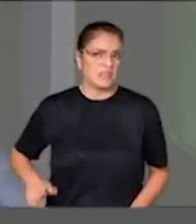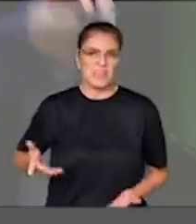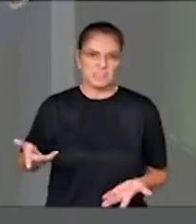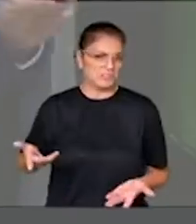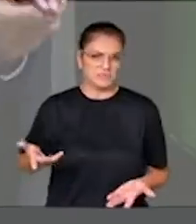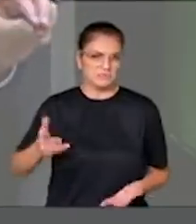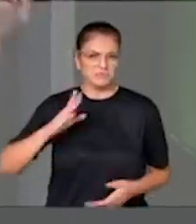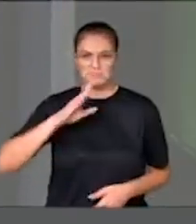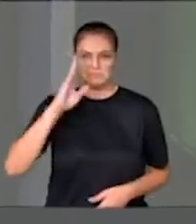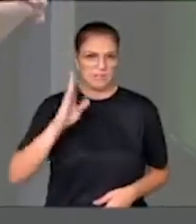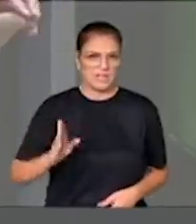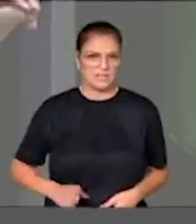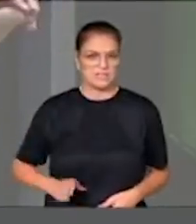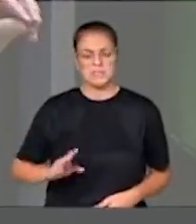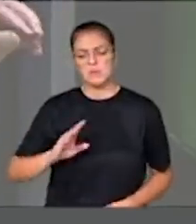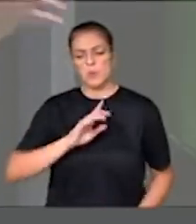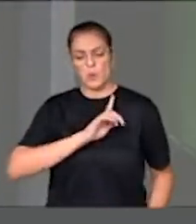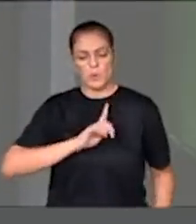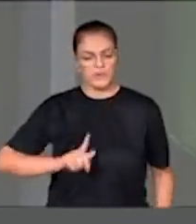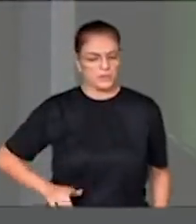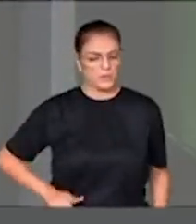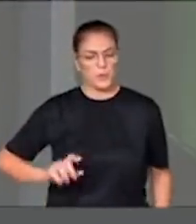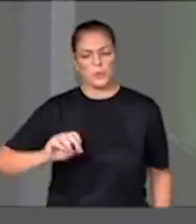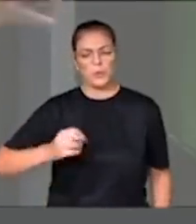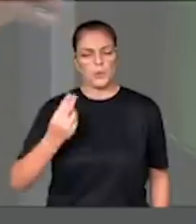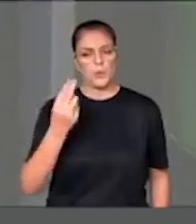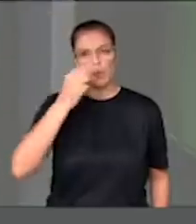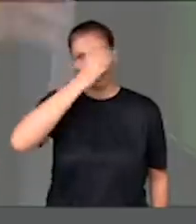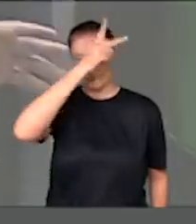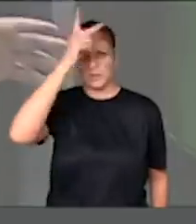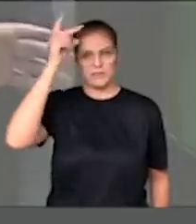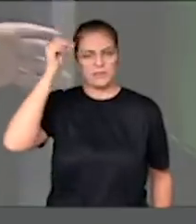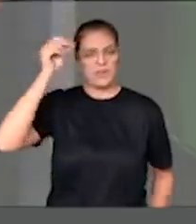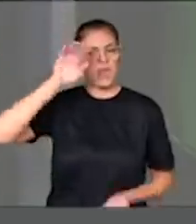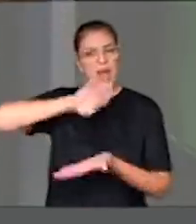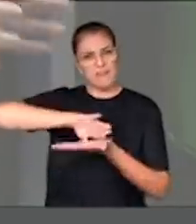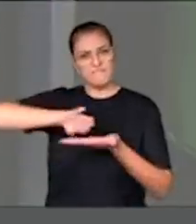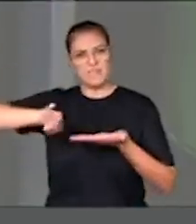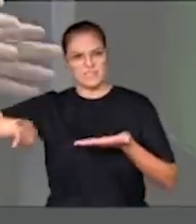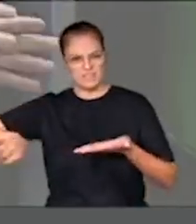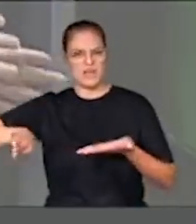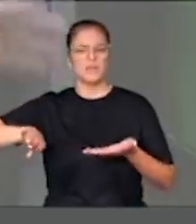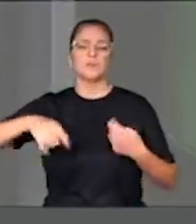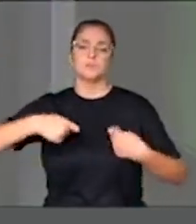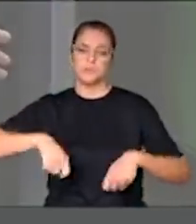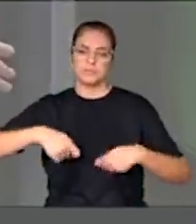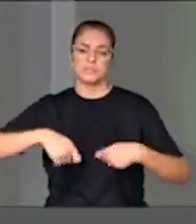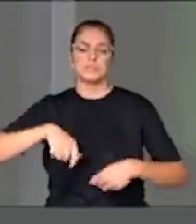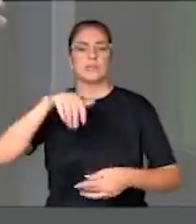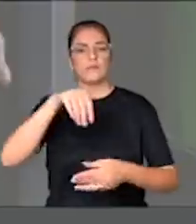de um governador ou um prefeito haverão novas eleições diretas 90 dias